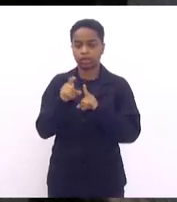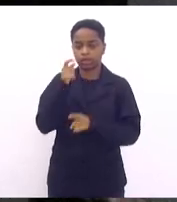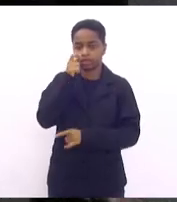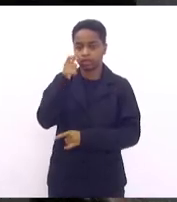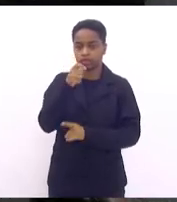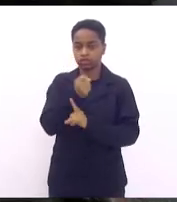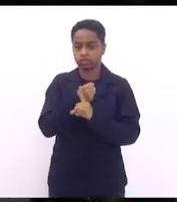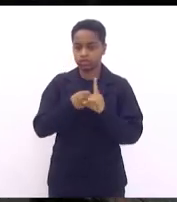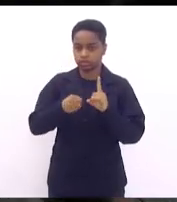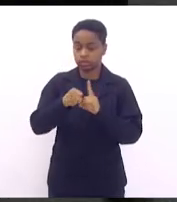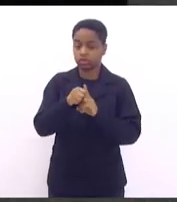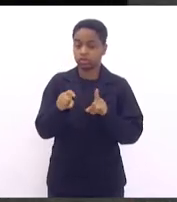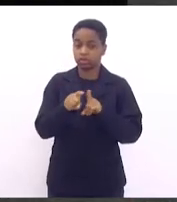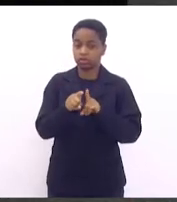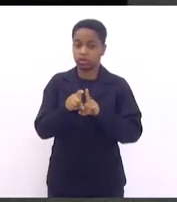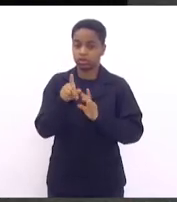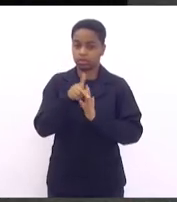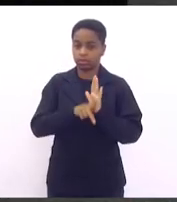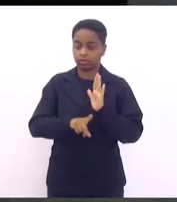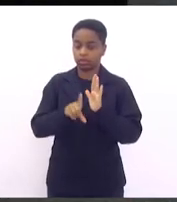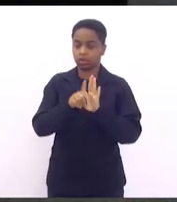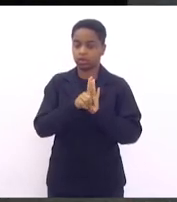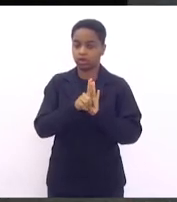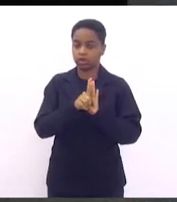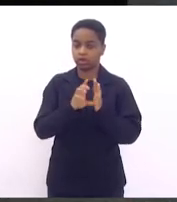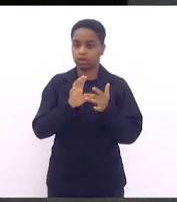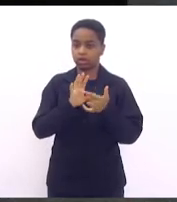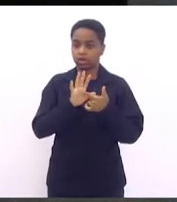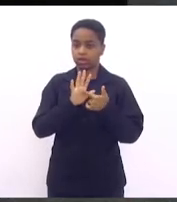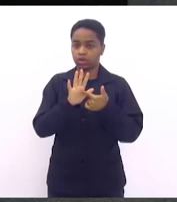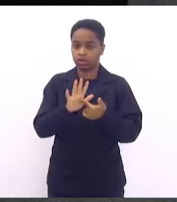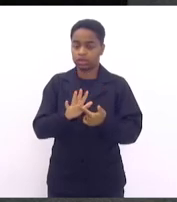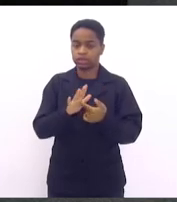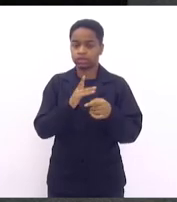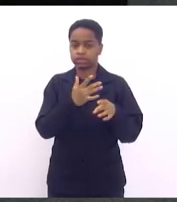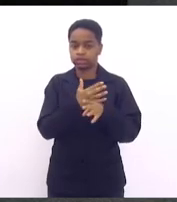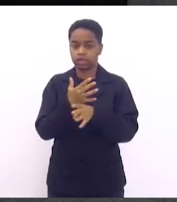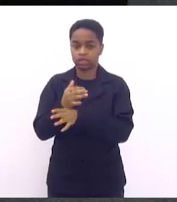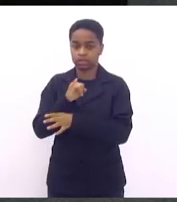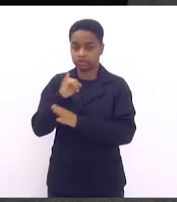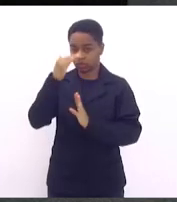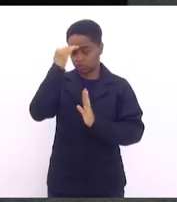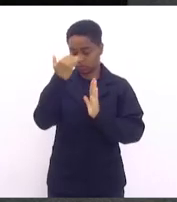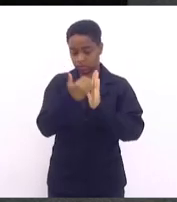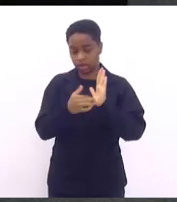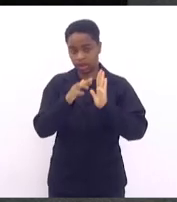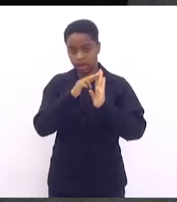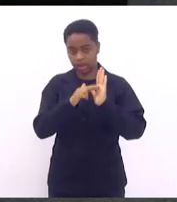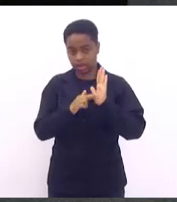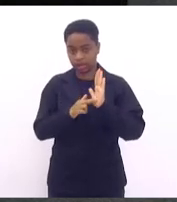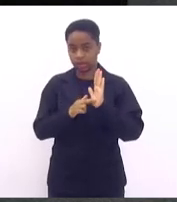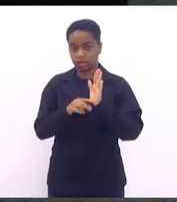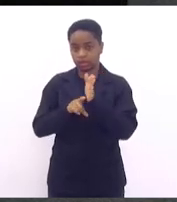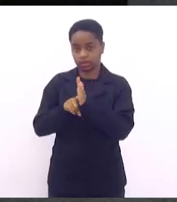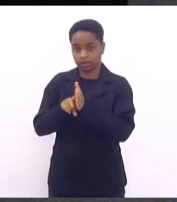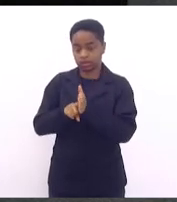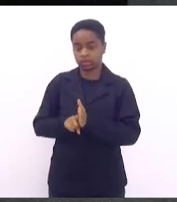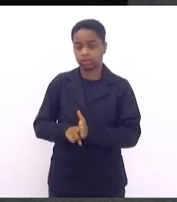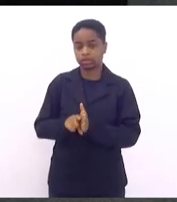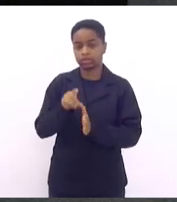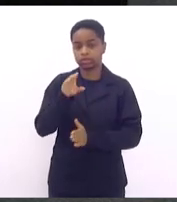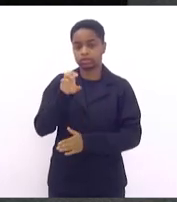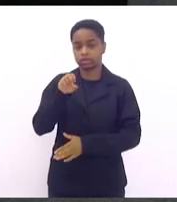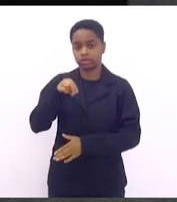disso, o projeto também coloca os municípios que atenderem aos critérios do censo como